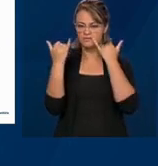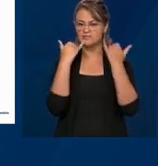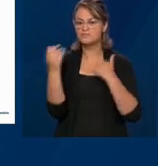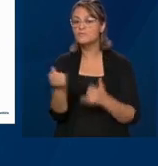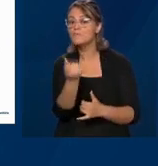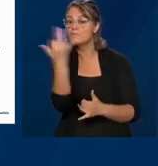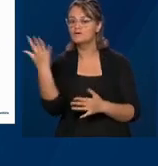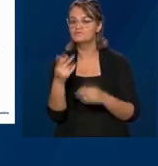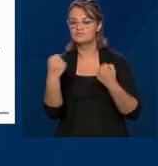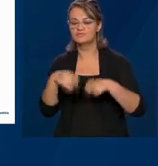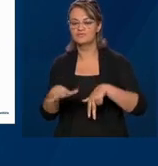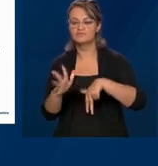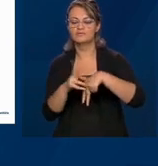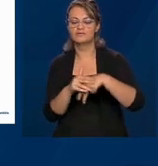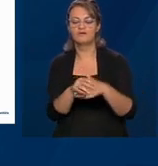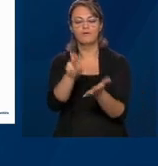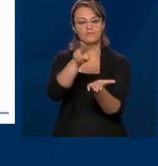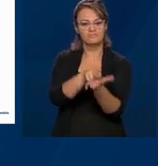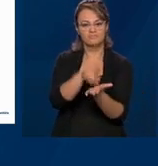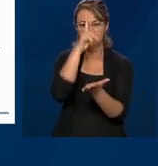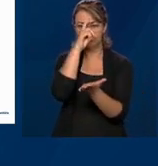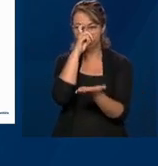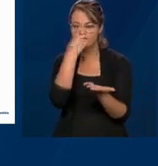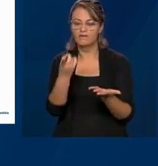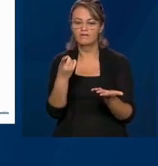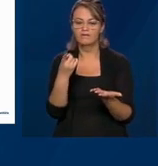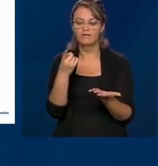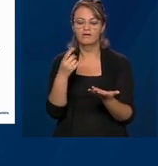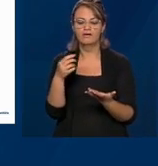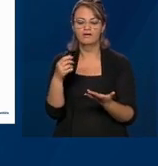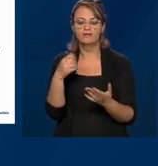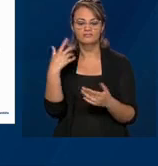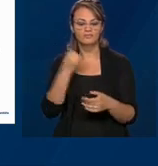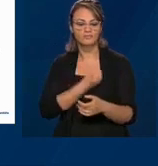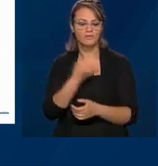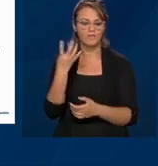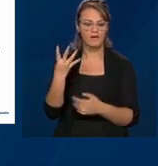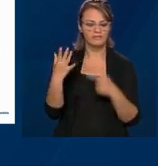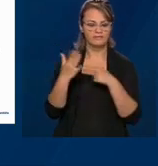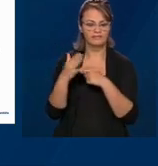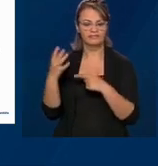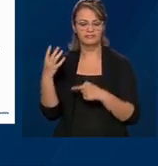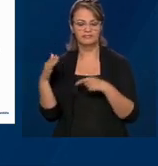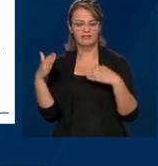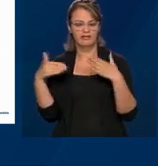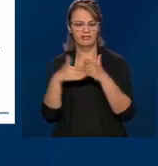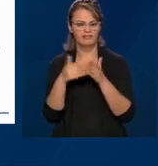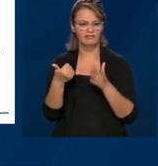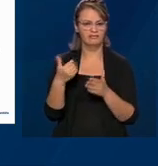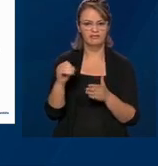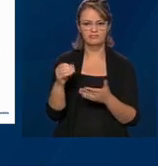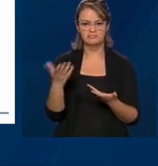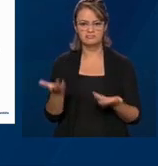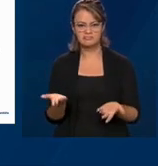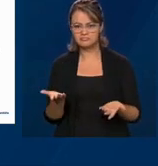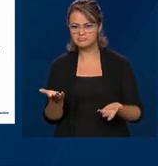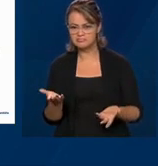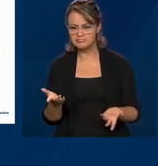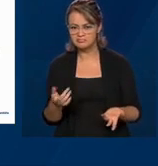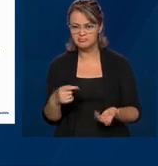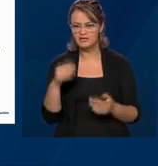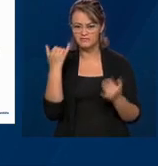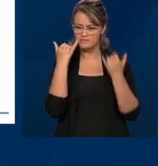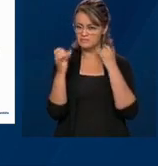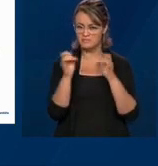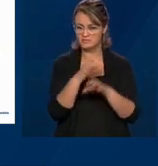quantos foram hospitalizados, classificar individualmente, de acordo com o score de 4 a 10, para cada braço do estudo, e também